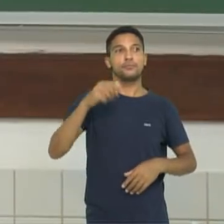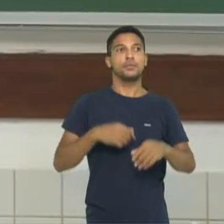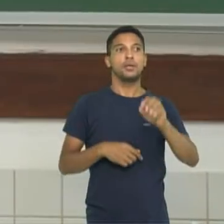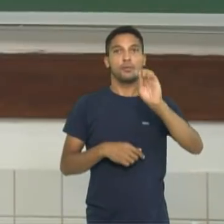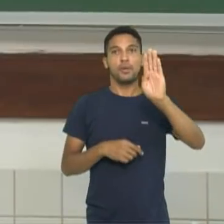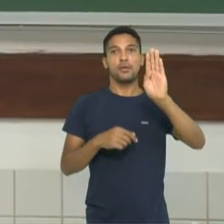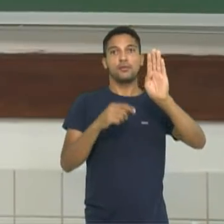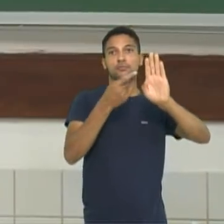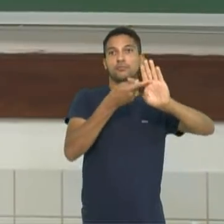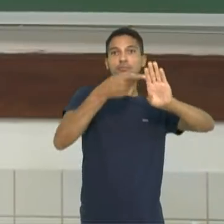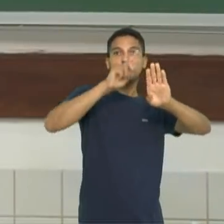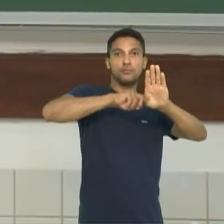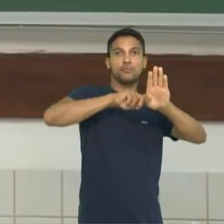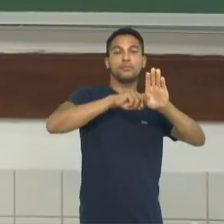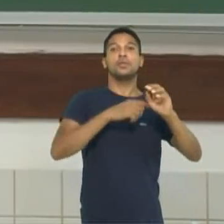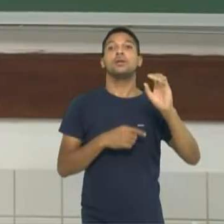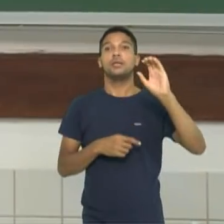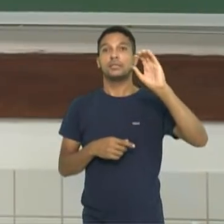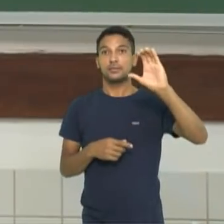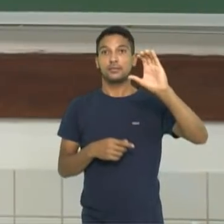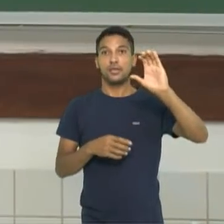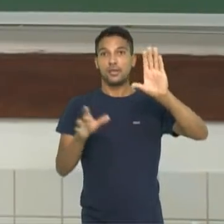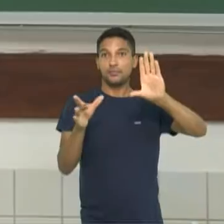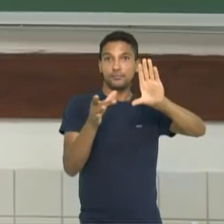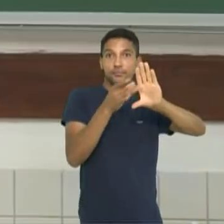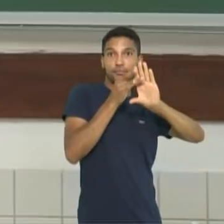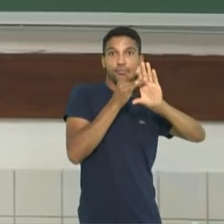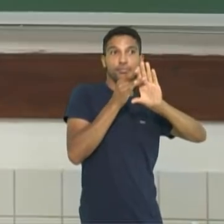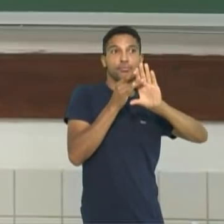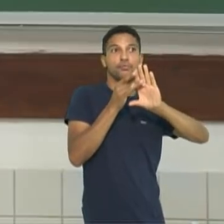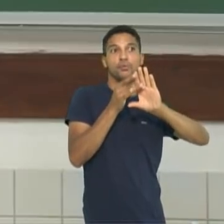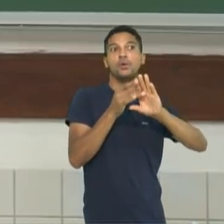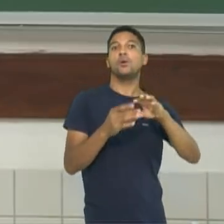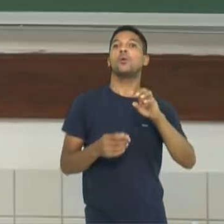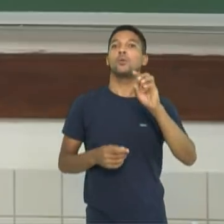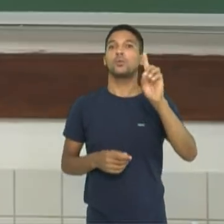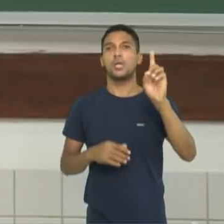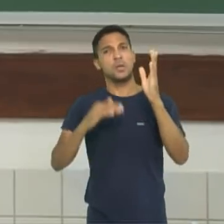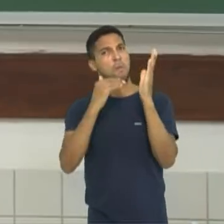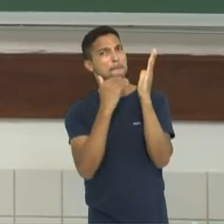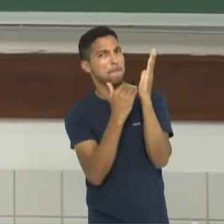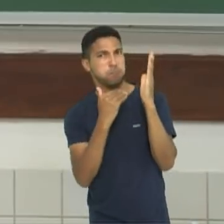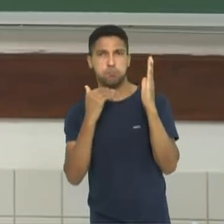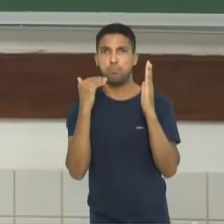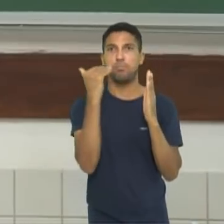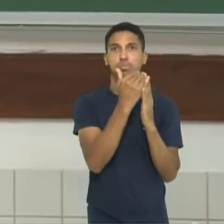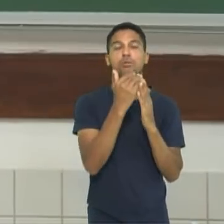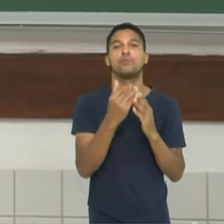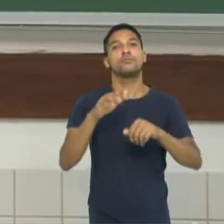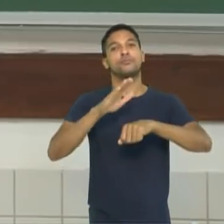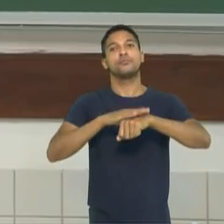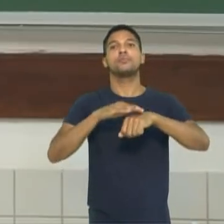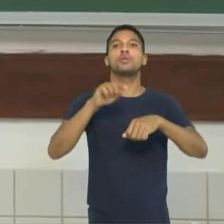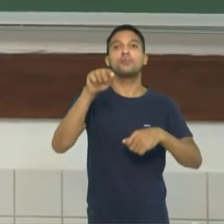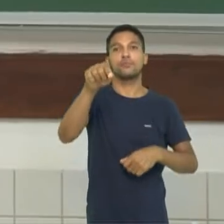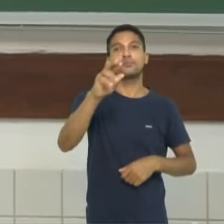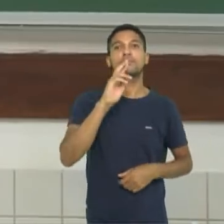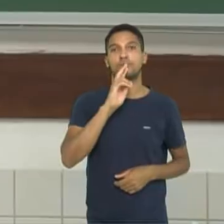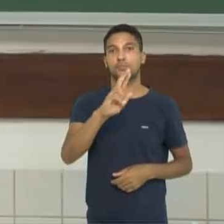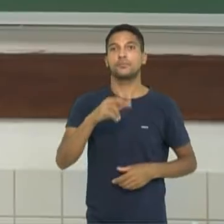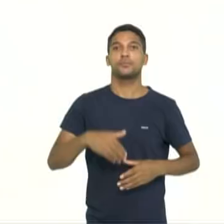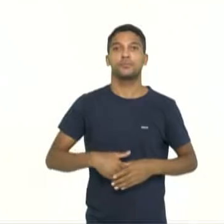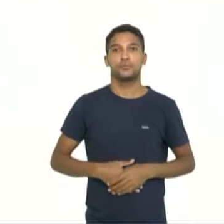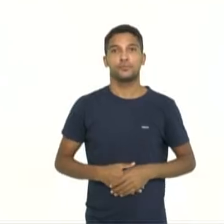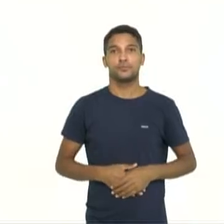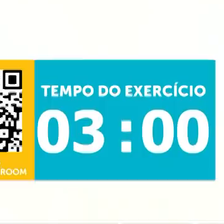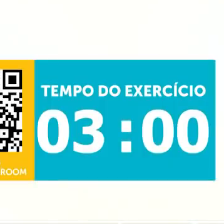metáfora. C, personificação ou prosopopeia. Ou D, hipérbole. Um tempinho para mais esse exercício.